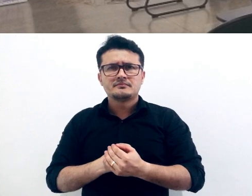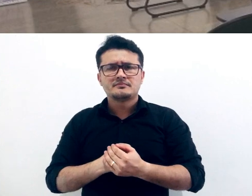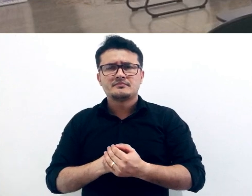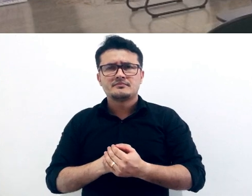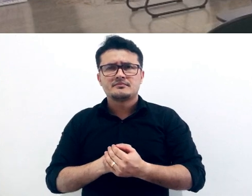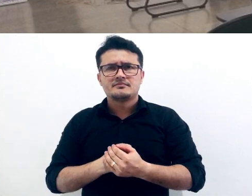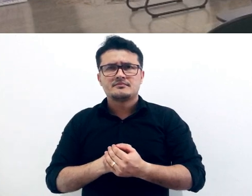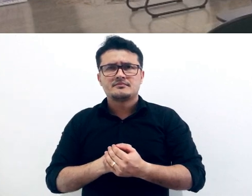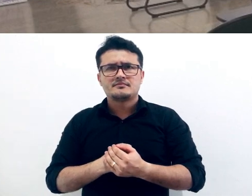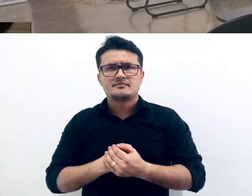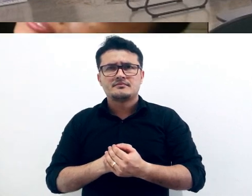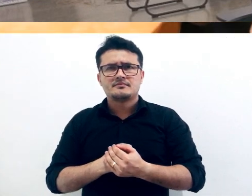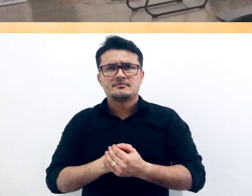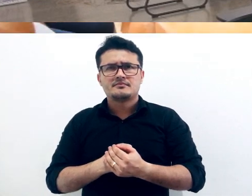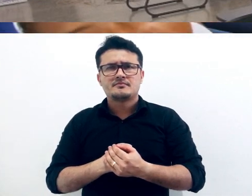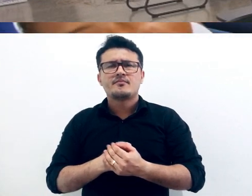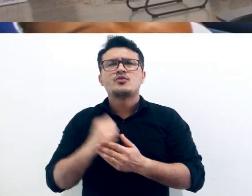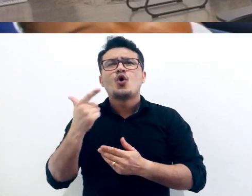fundamental.